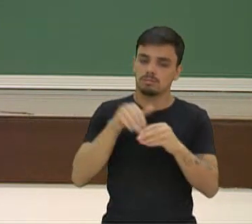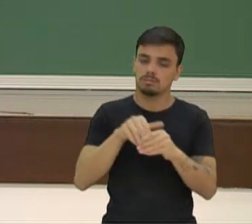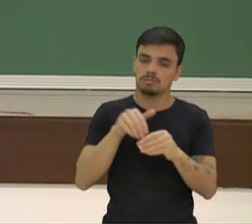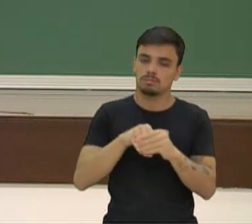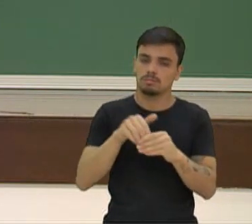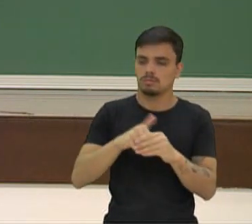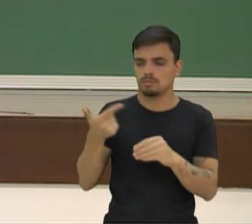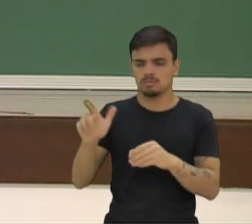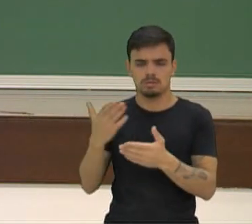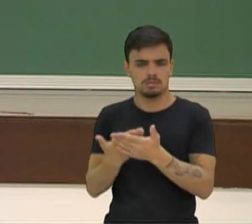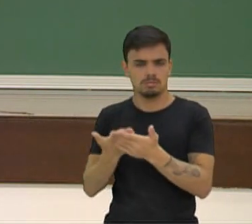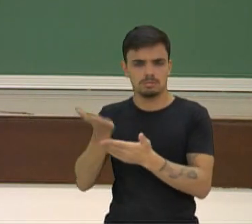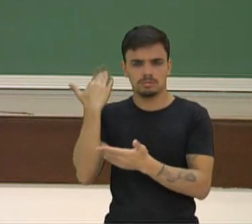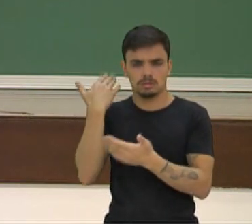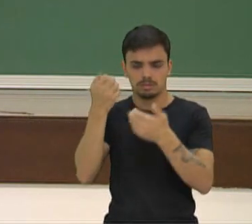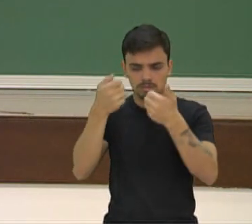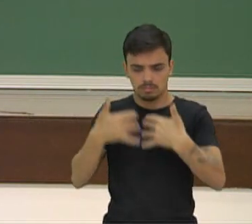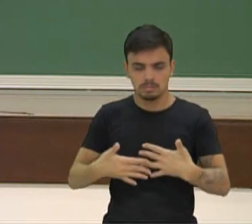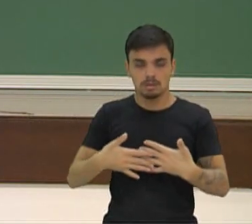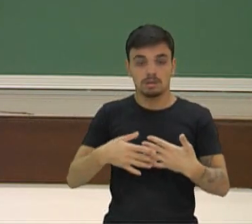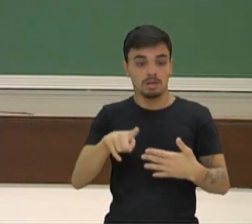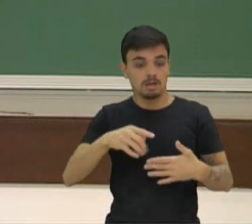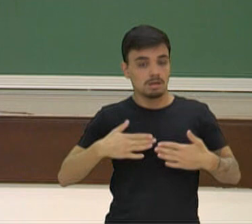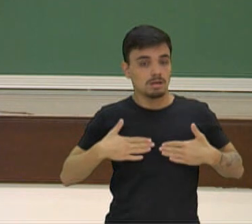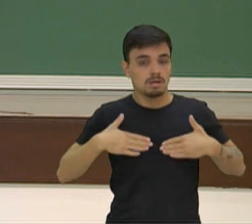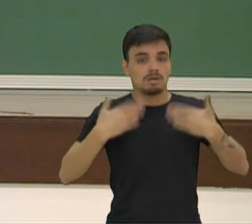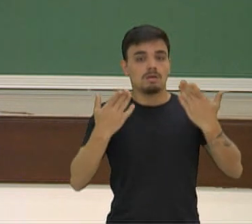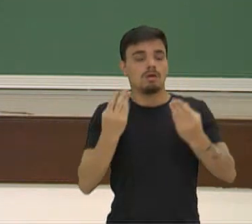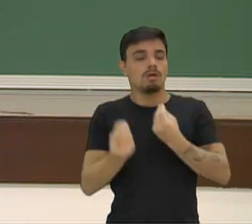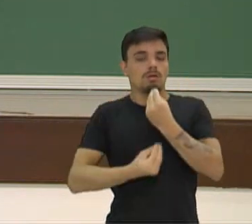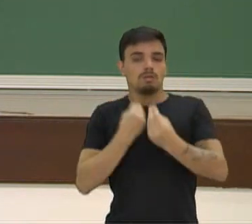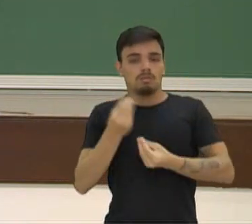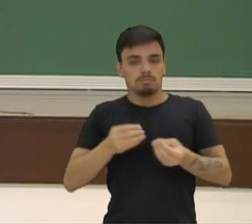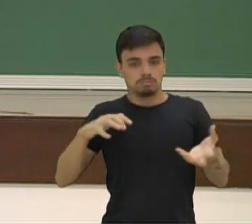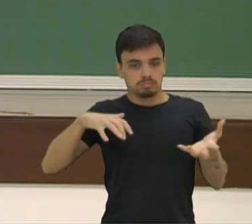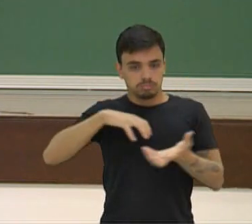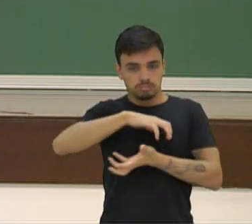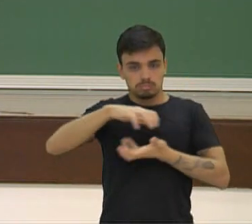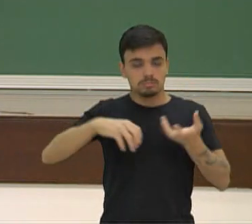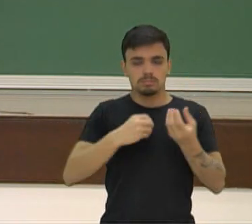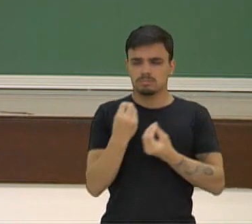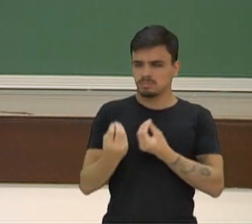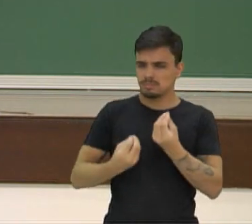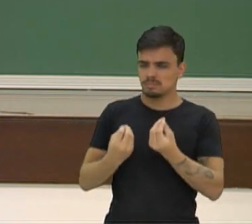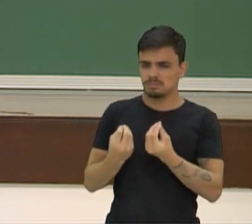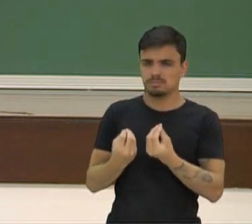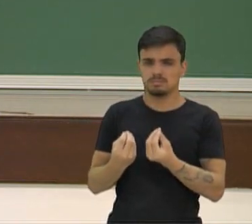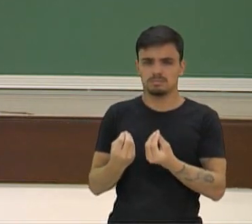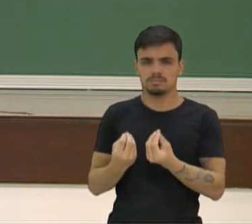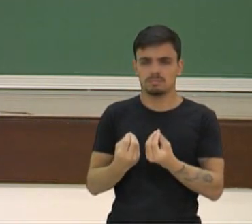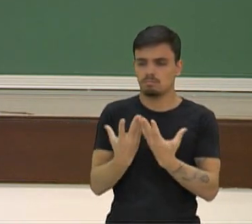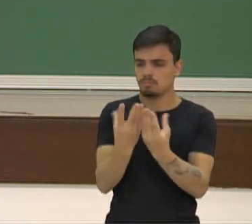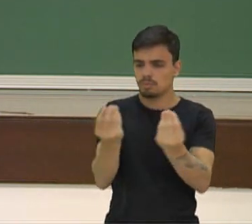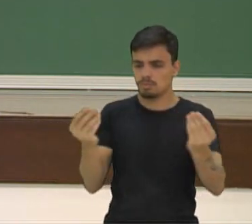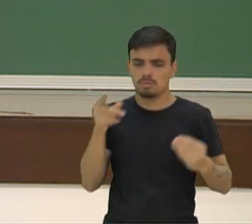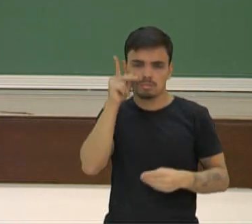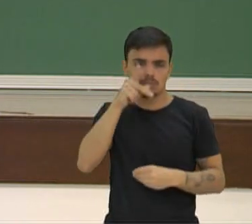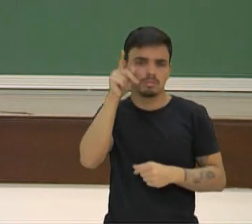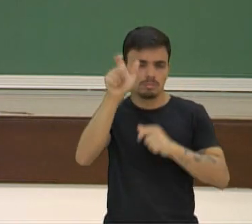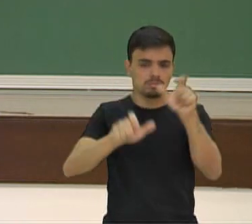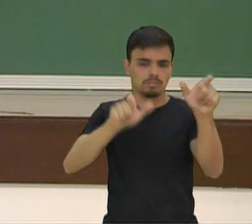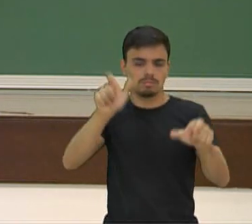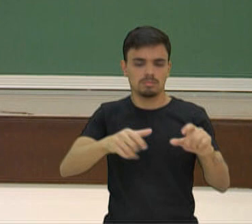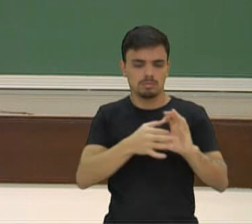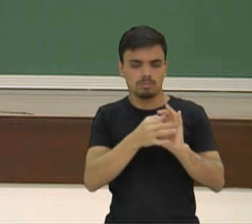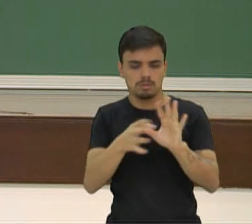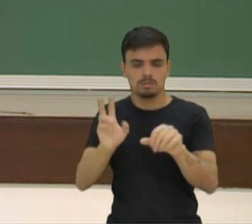isso de outras aulas, eles se assustam com o movimento. Por quê? Puxa, mas muitos desses políticos, fossem eles liberais